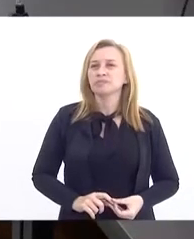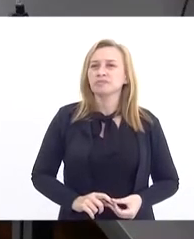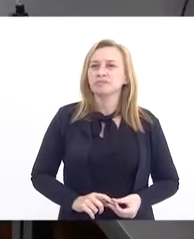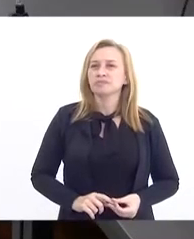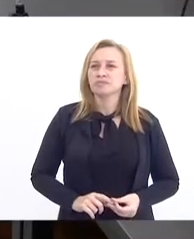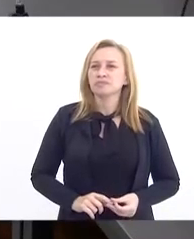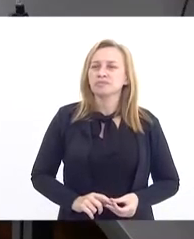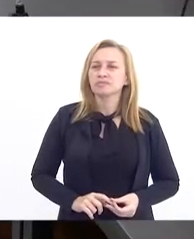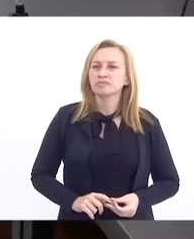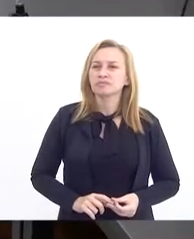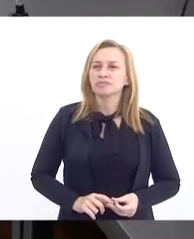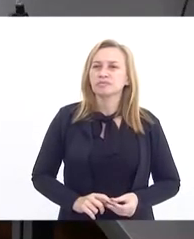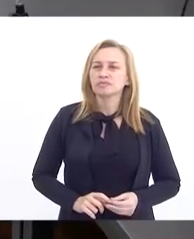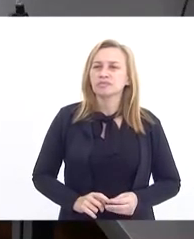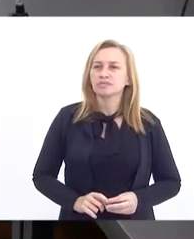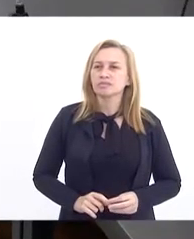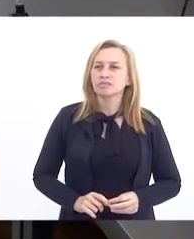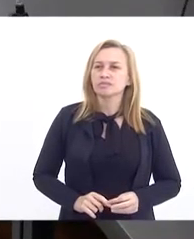Contrário às emendas.